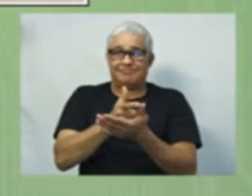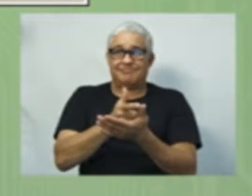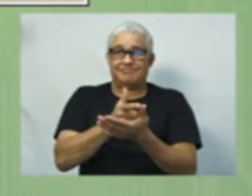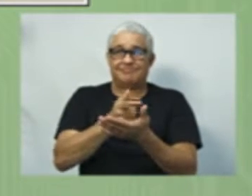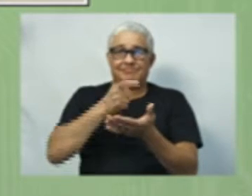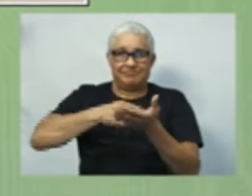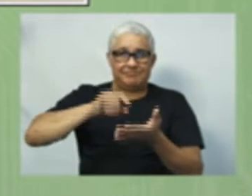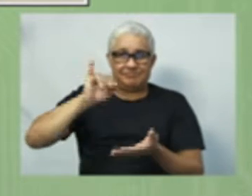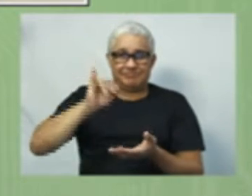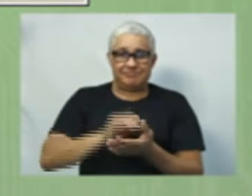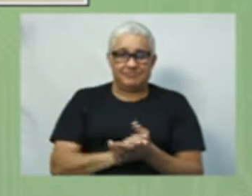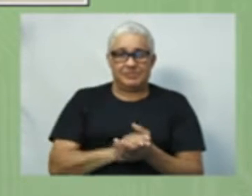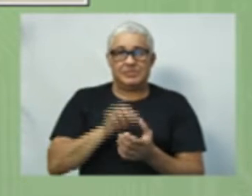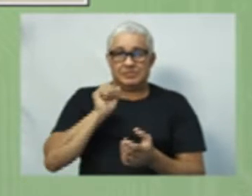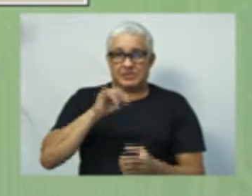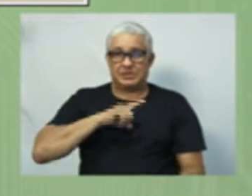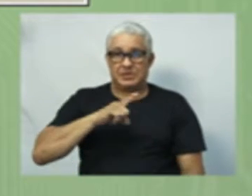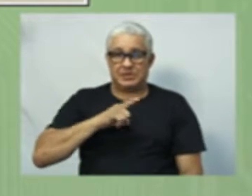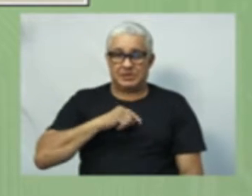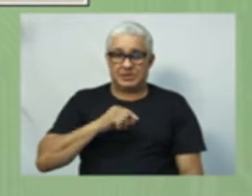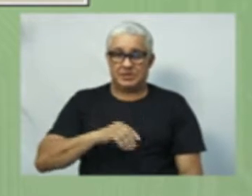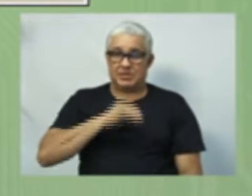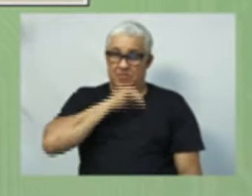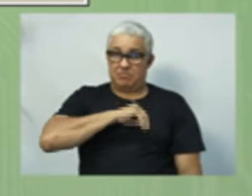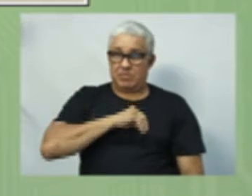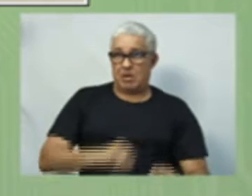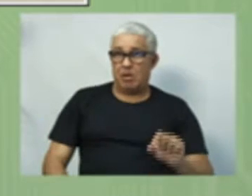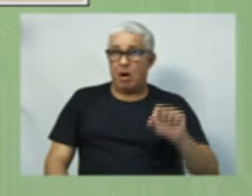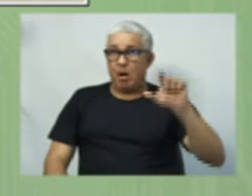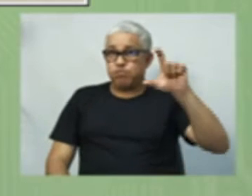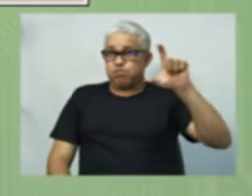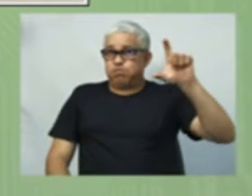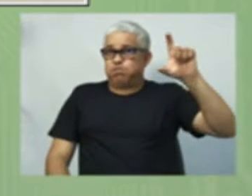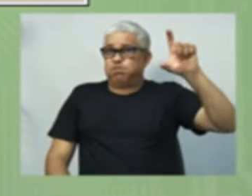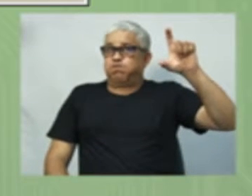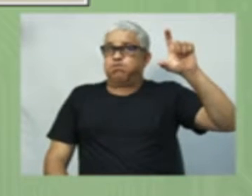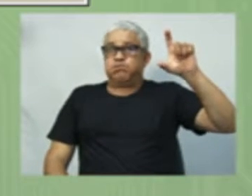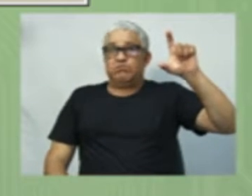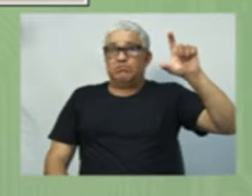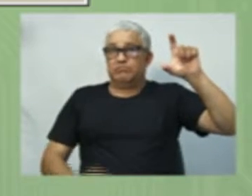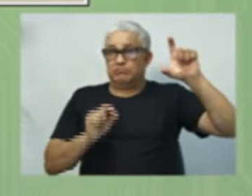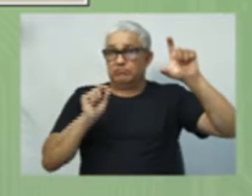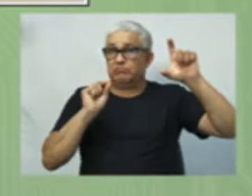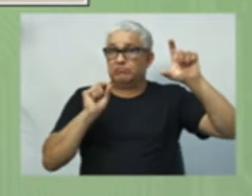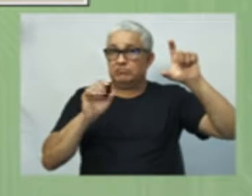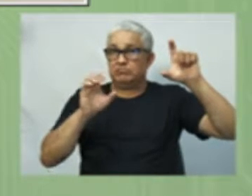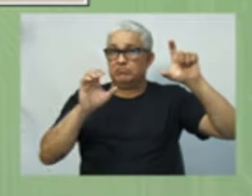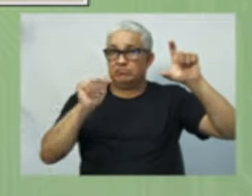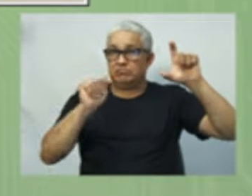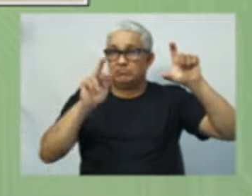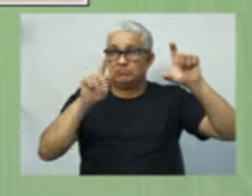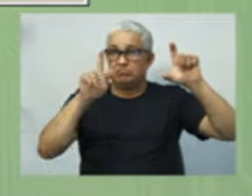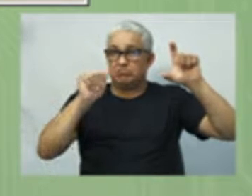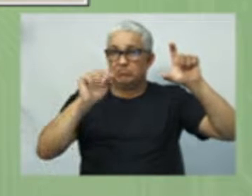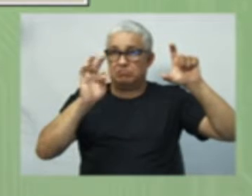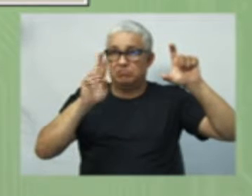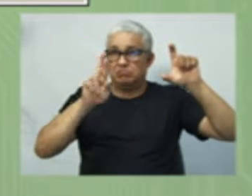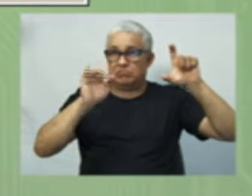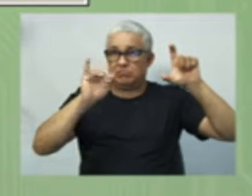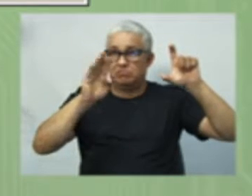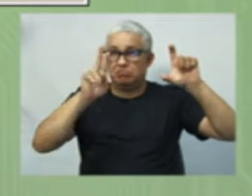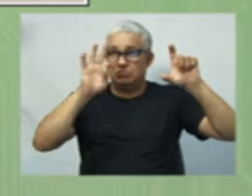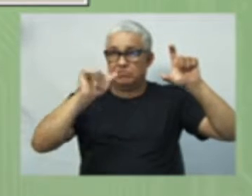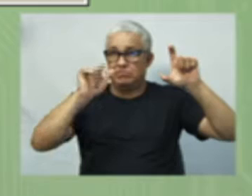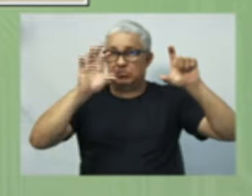Quanto maior a renda familiar, verificamos que a carga tributária cai. E aí está o ponto